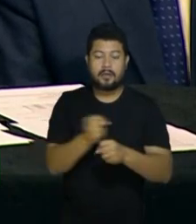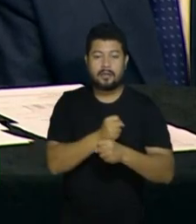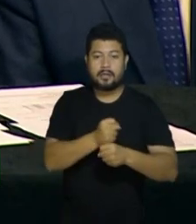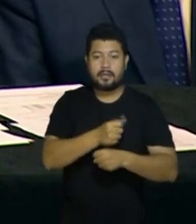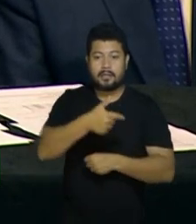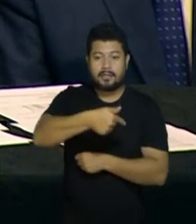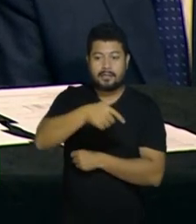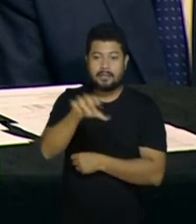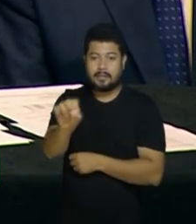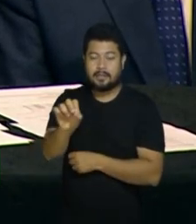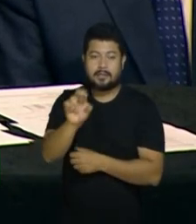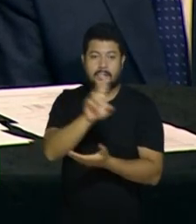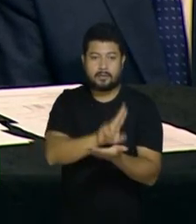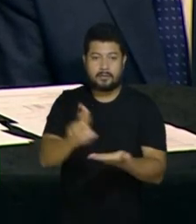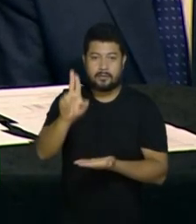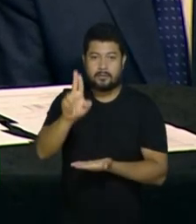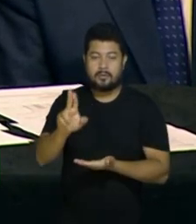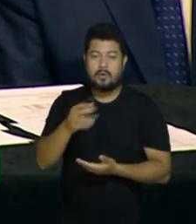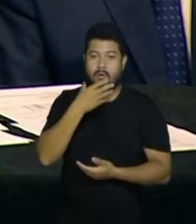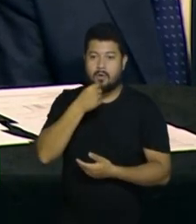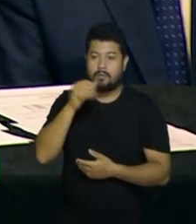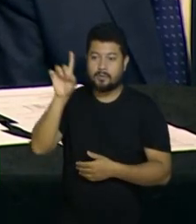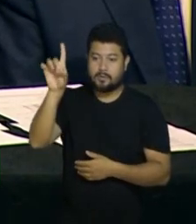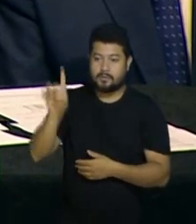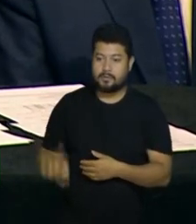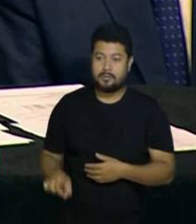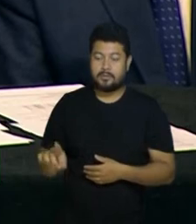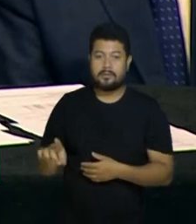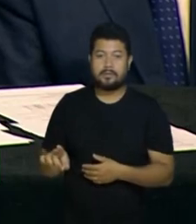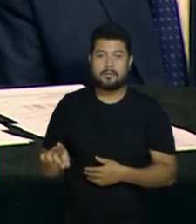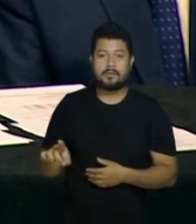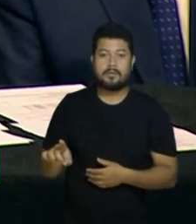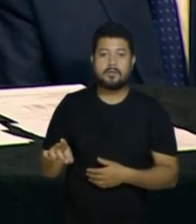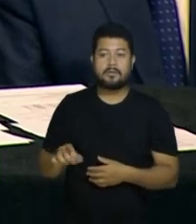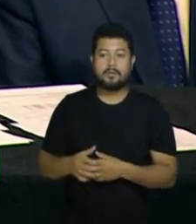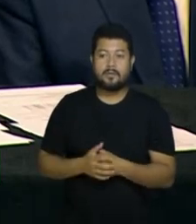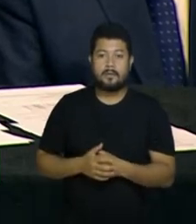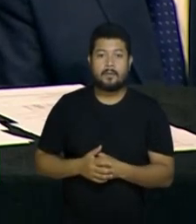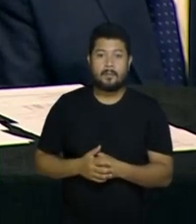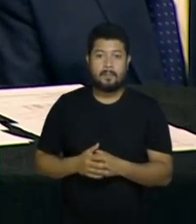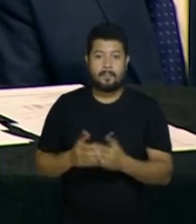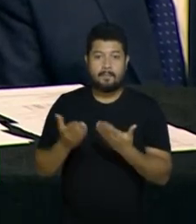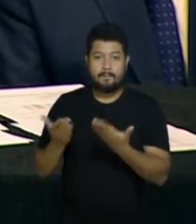assuntos institucionais, professor Luiz Carlos Martins, município de Itajaí.